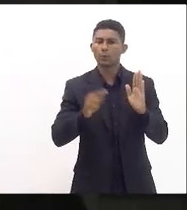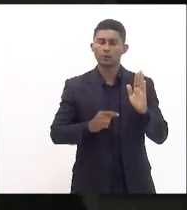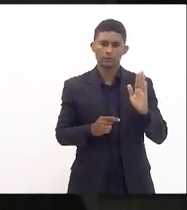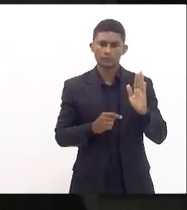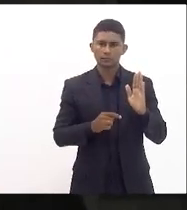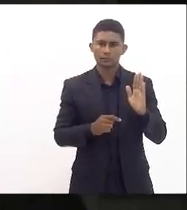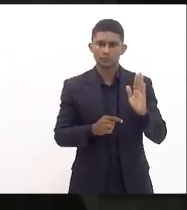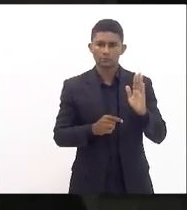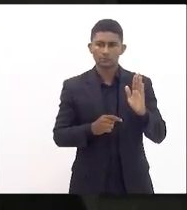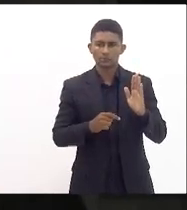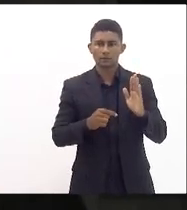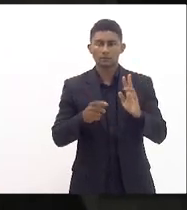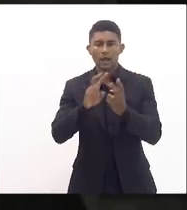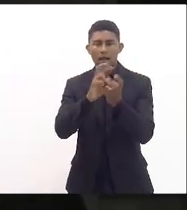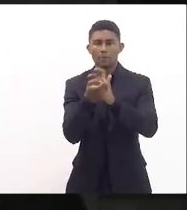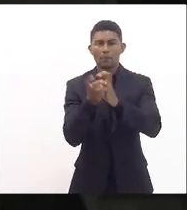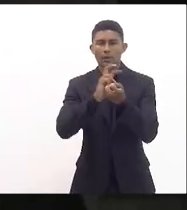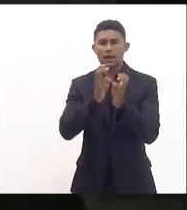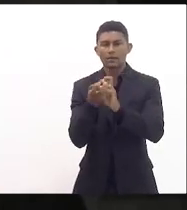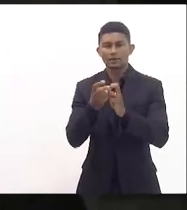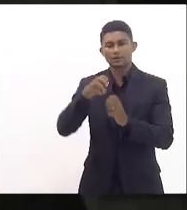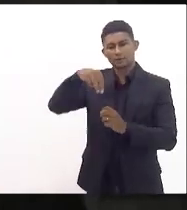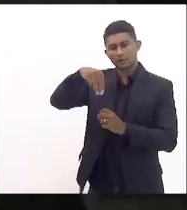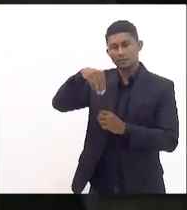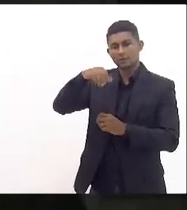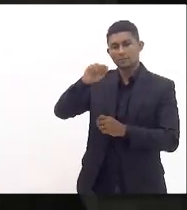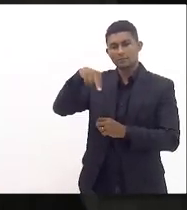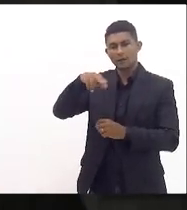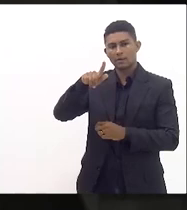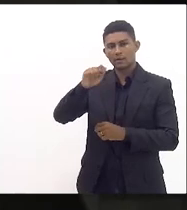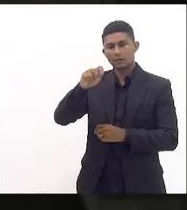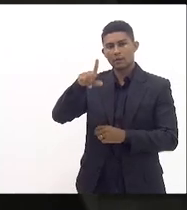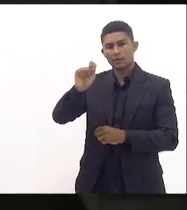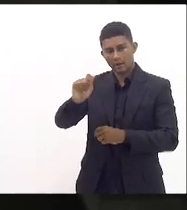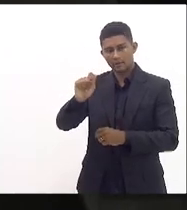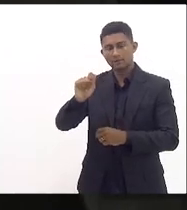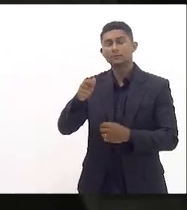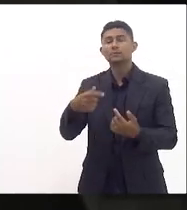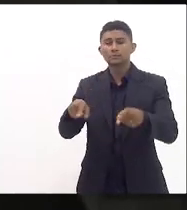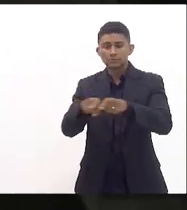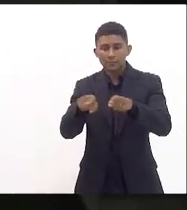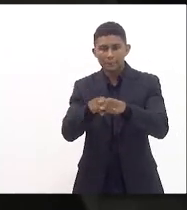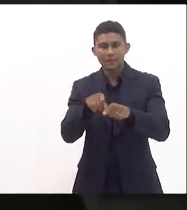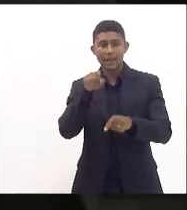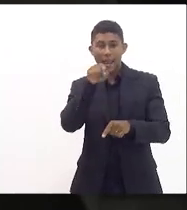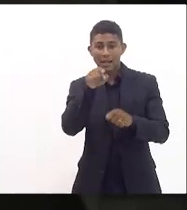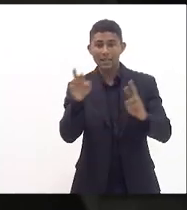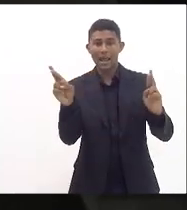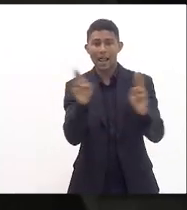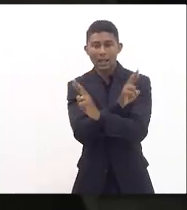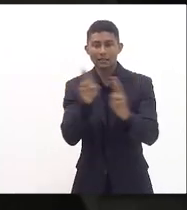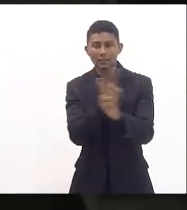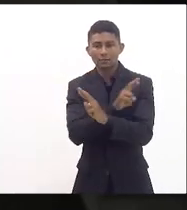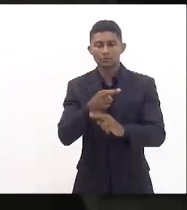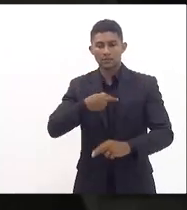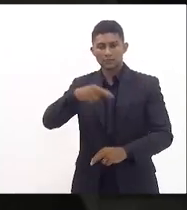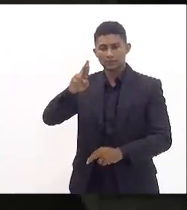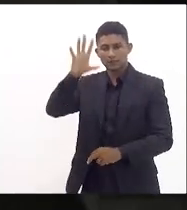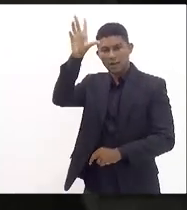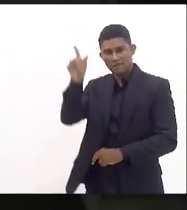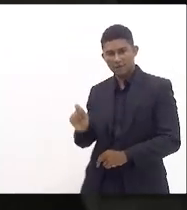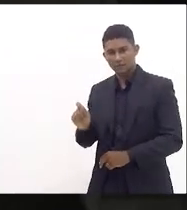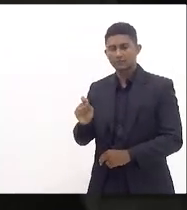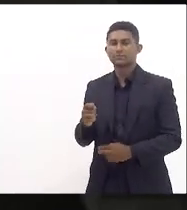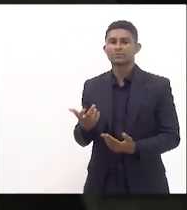quando coloca em evidência o capoeirista Besouro Mangangá, né, e também a sua relação com as religiões de matriz africana na